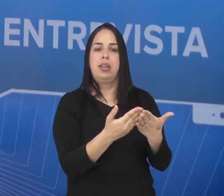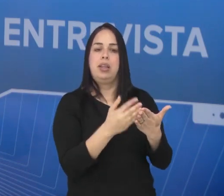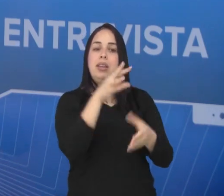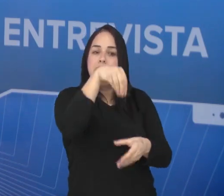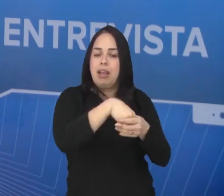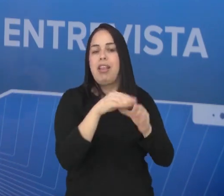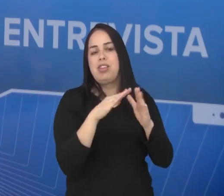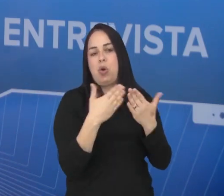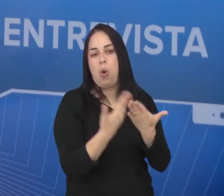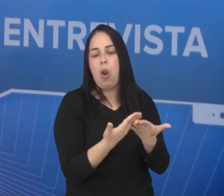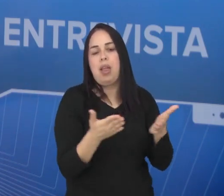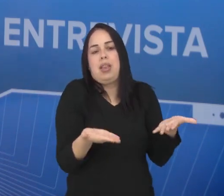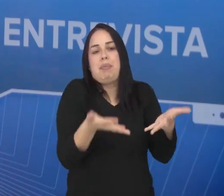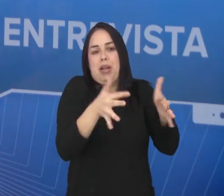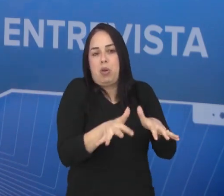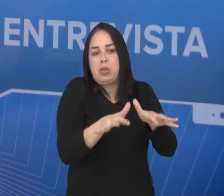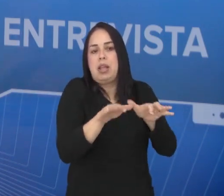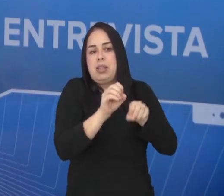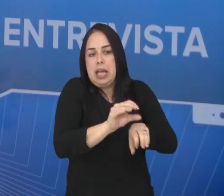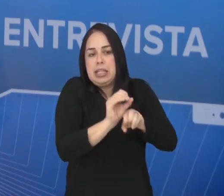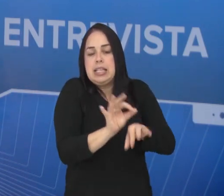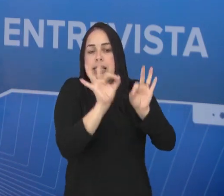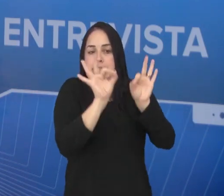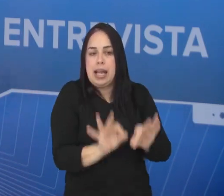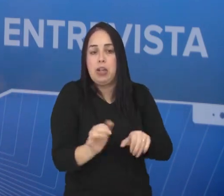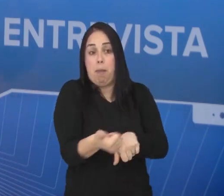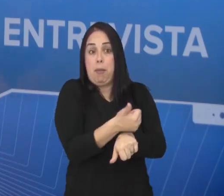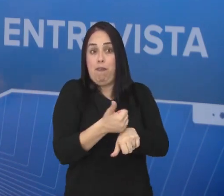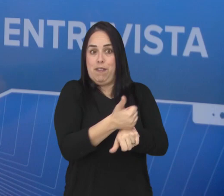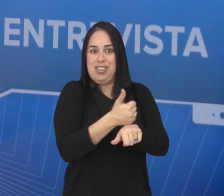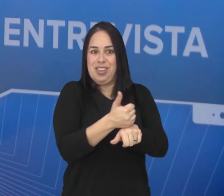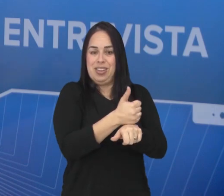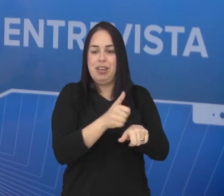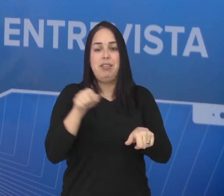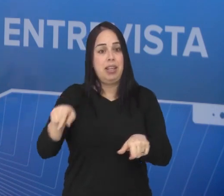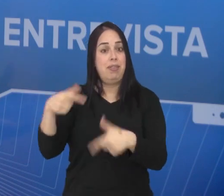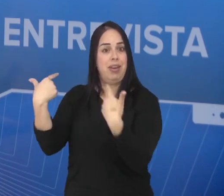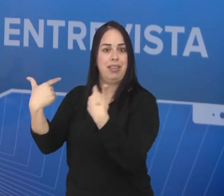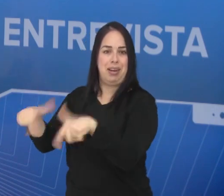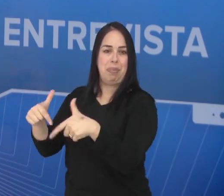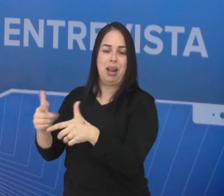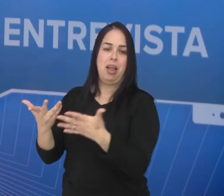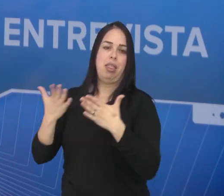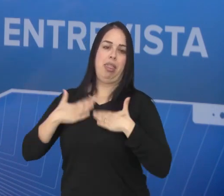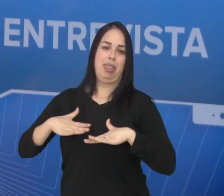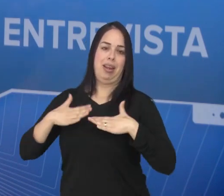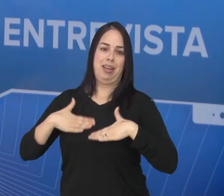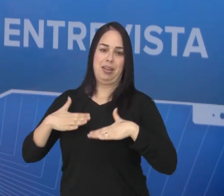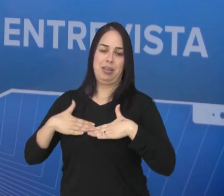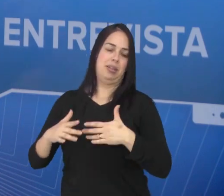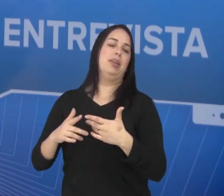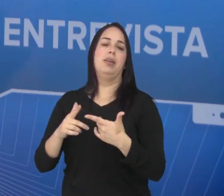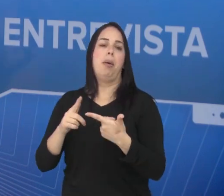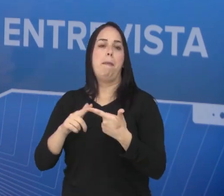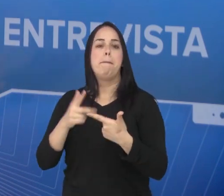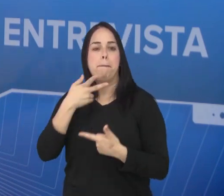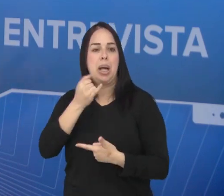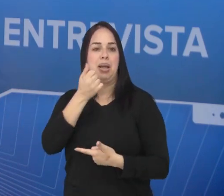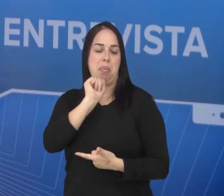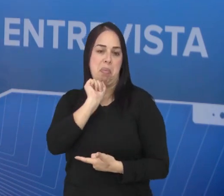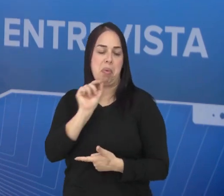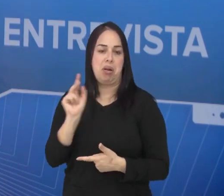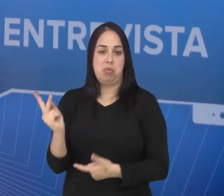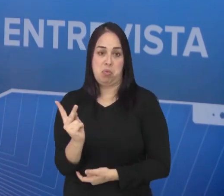ter uma educação inclusiva de verdade, um profissional qualificado, ele tem o seu tempo de trabalho, um tempo junto, né, o marido e